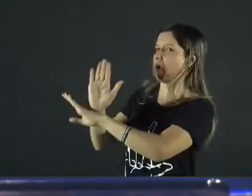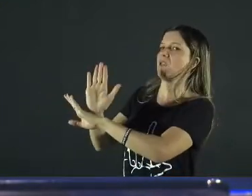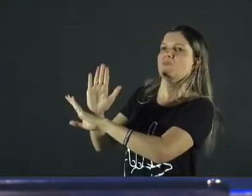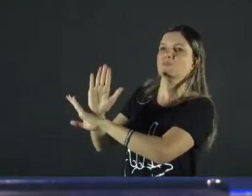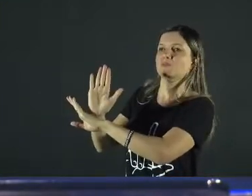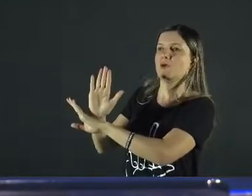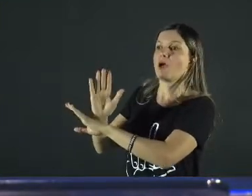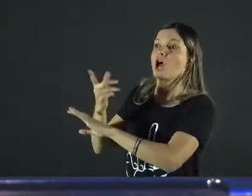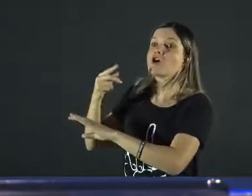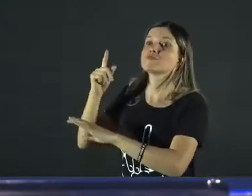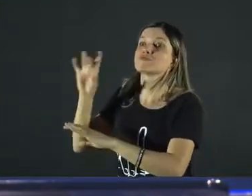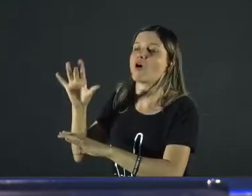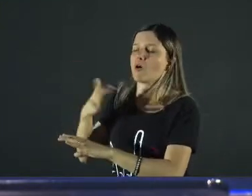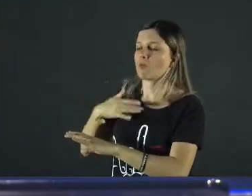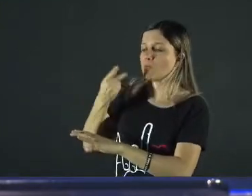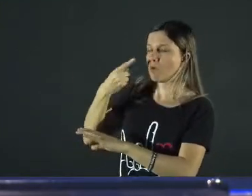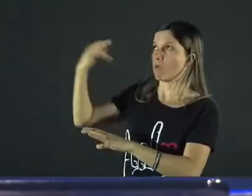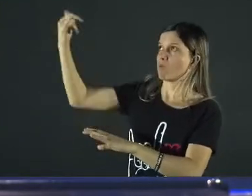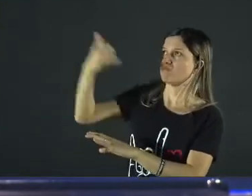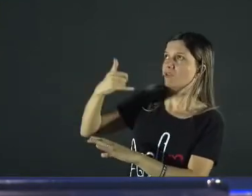senão quando eu te disser.